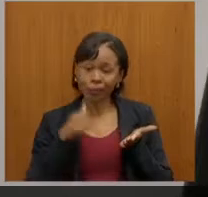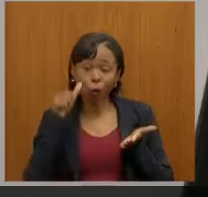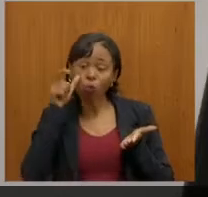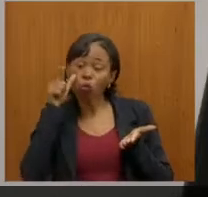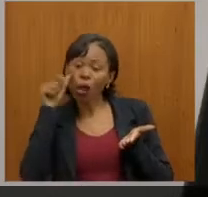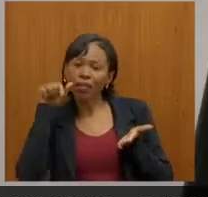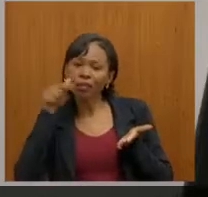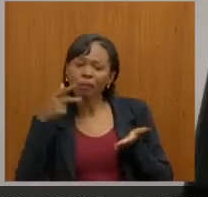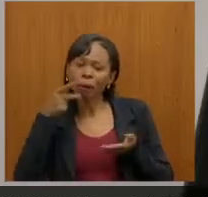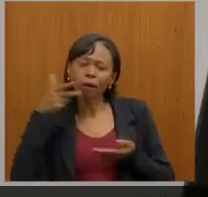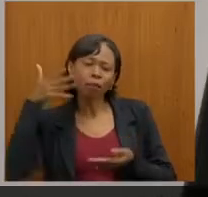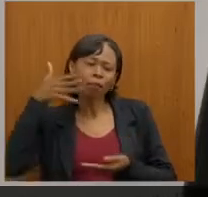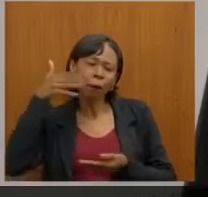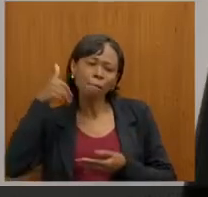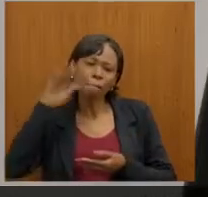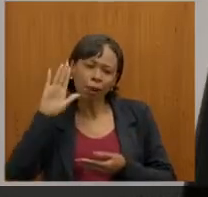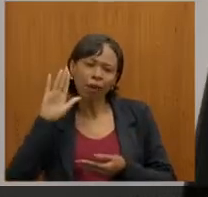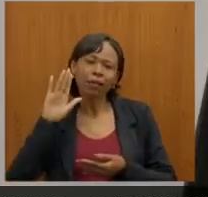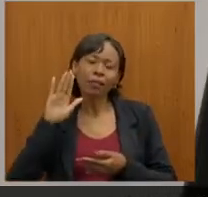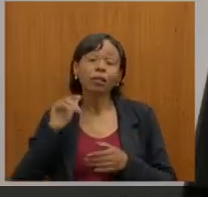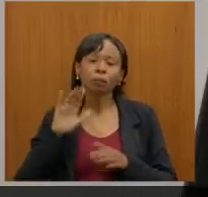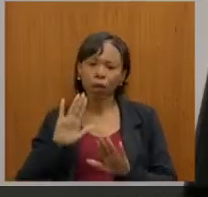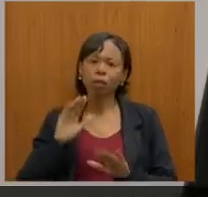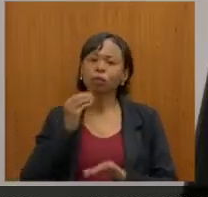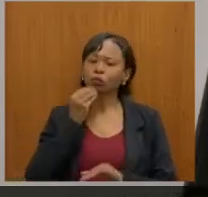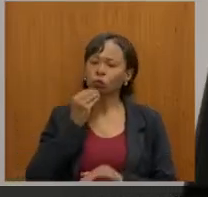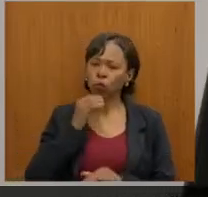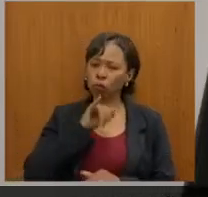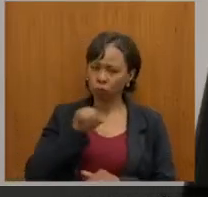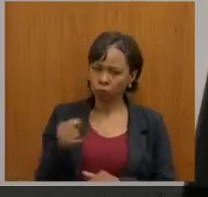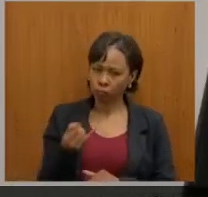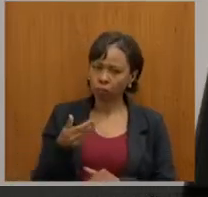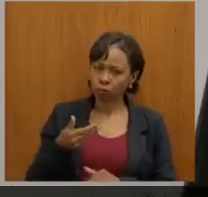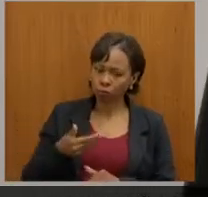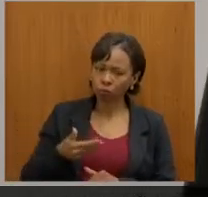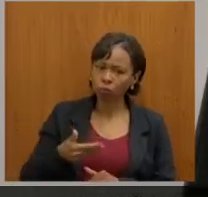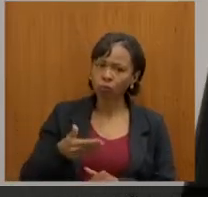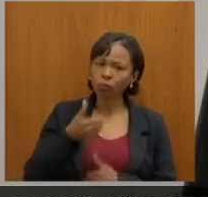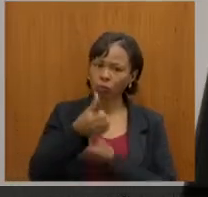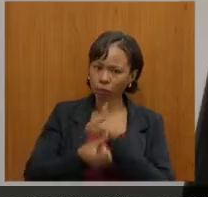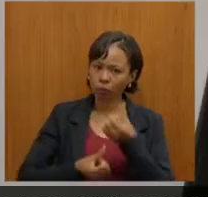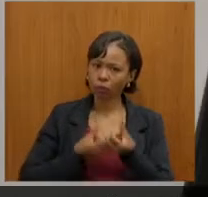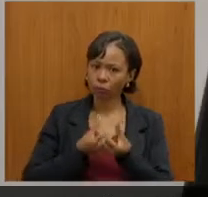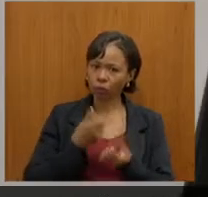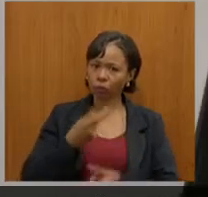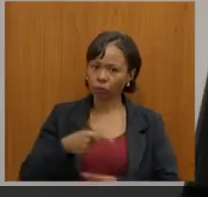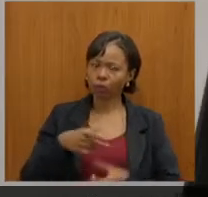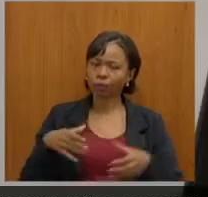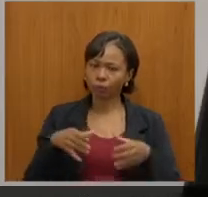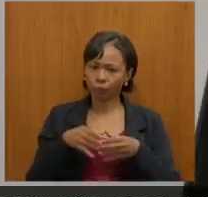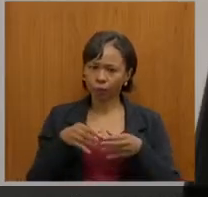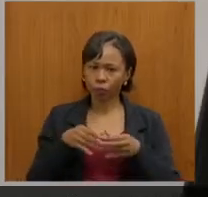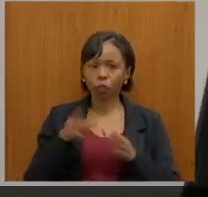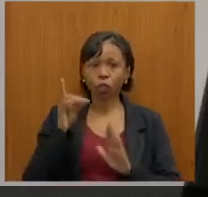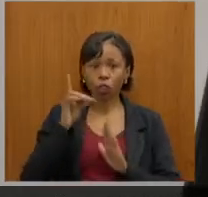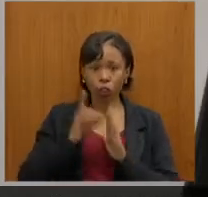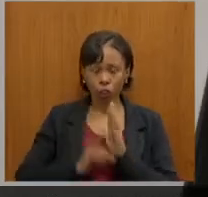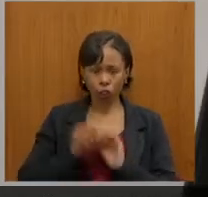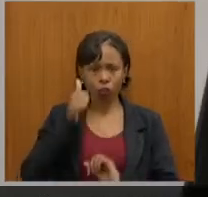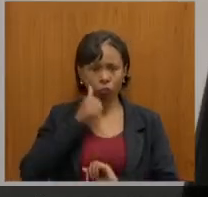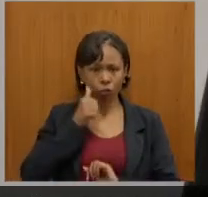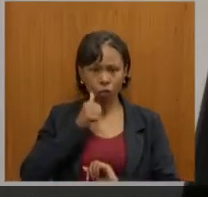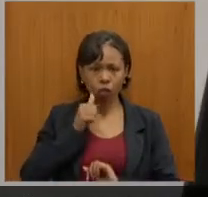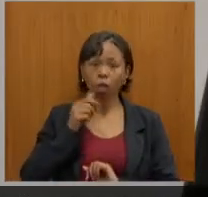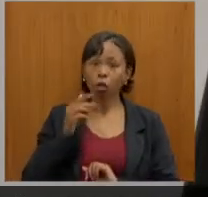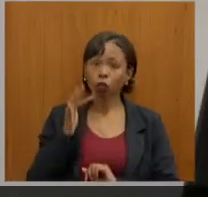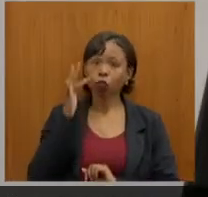mais do seu conhecimento nós vamos ter oportunidade ao longo desse semestre aqui na comissão em defesa dos direitos da mulher vim te